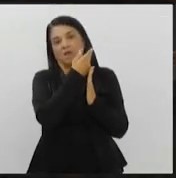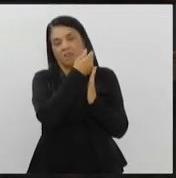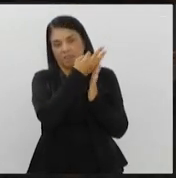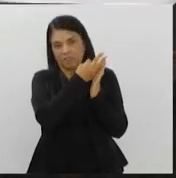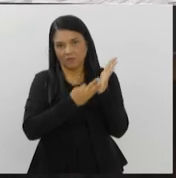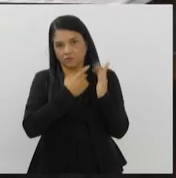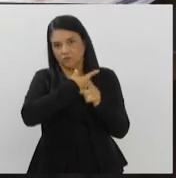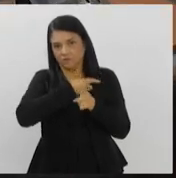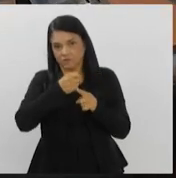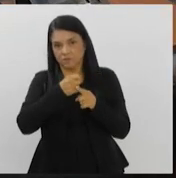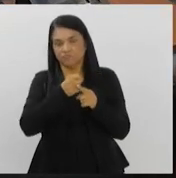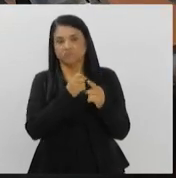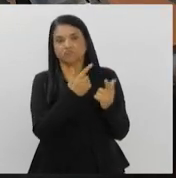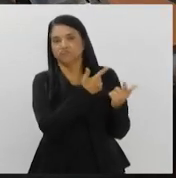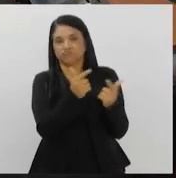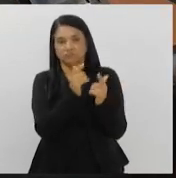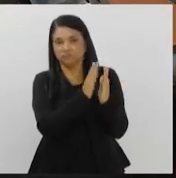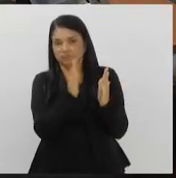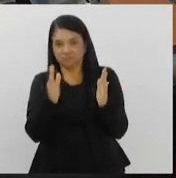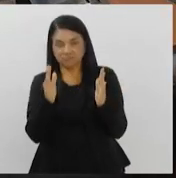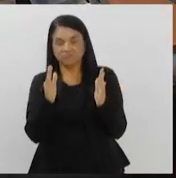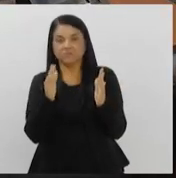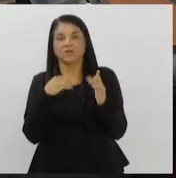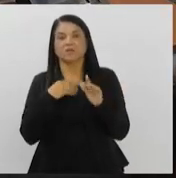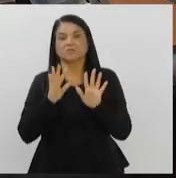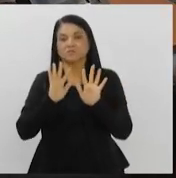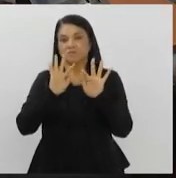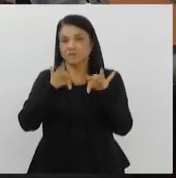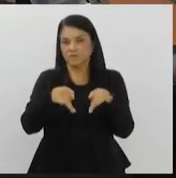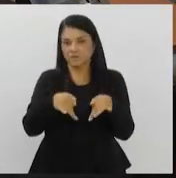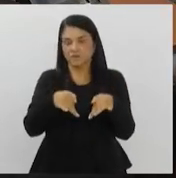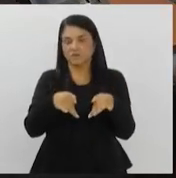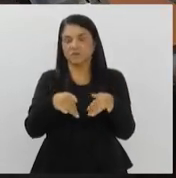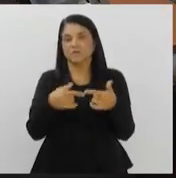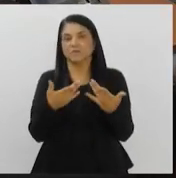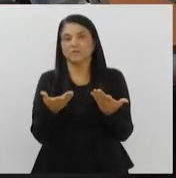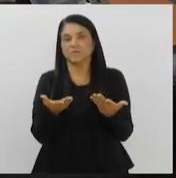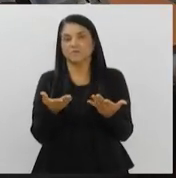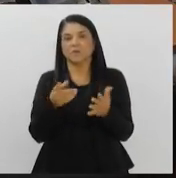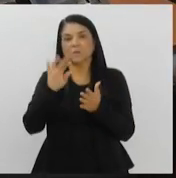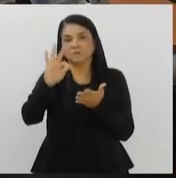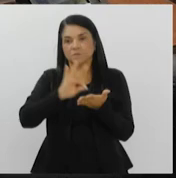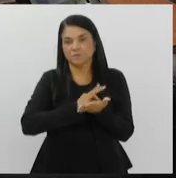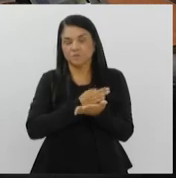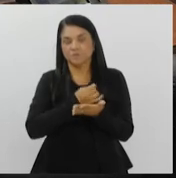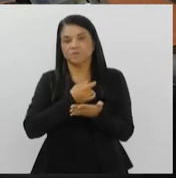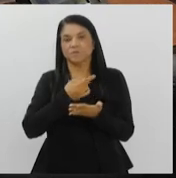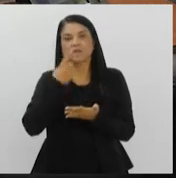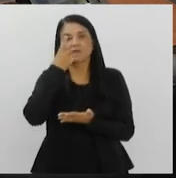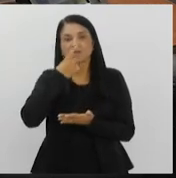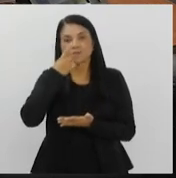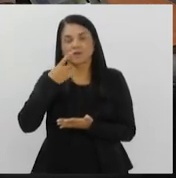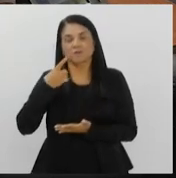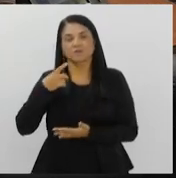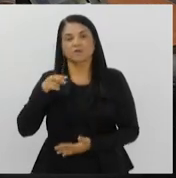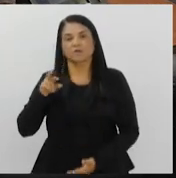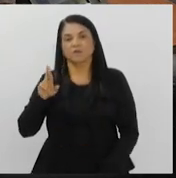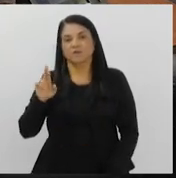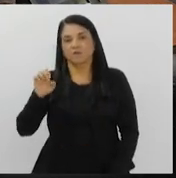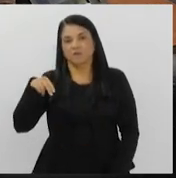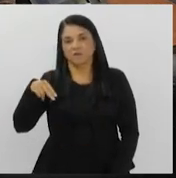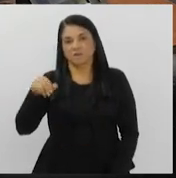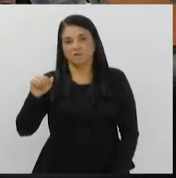mais havendo a tratar na ordem do dia, passa ao expediente final. Primeiro orador inscrito é o deputado Renan